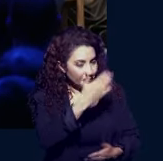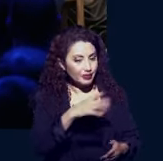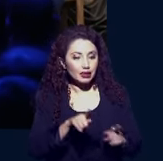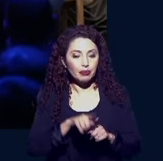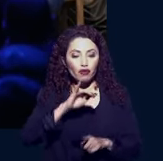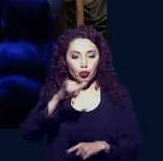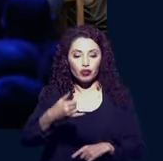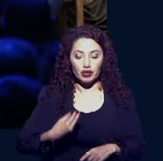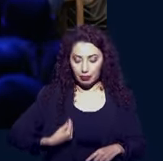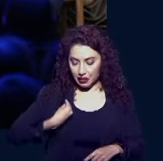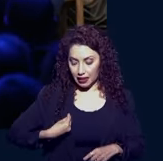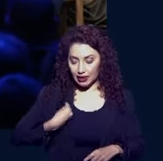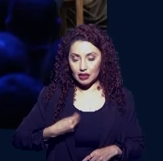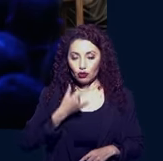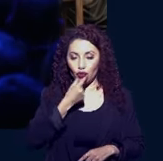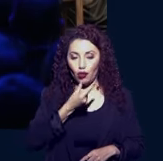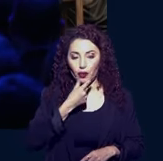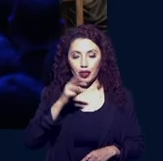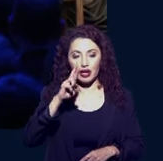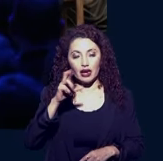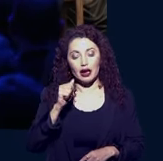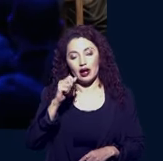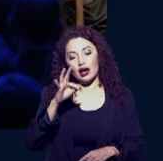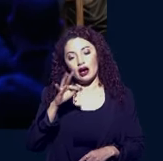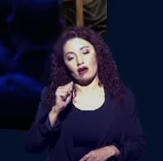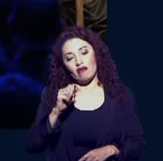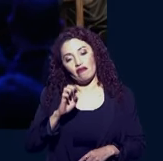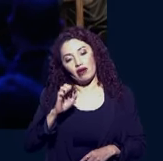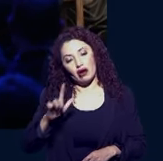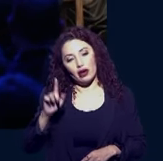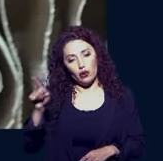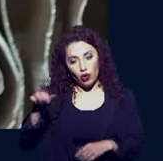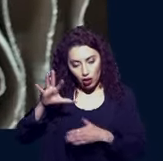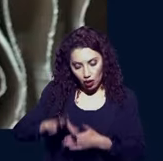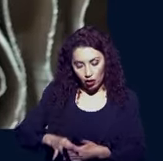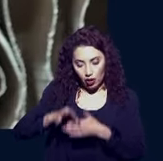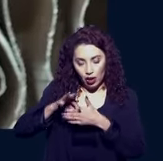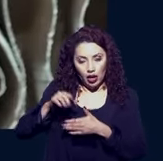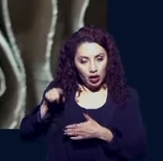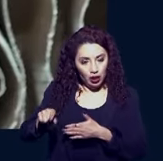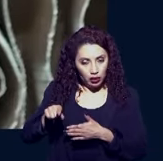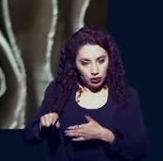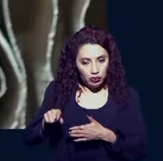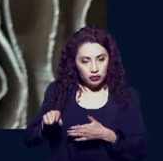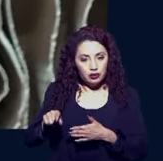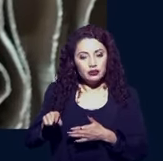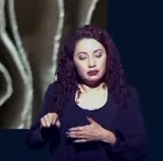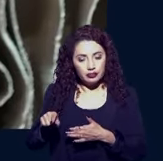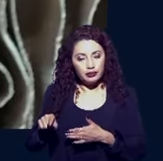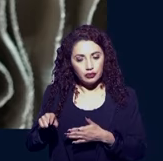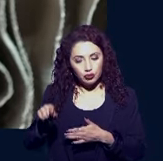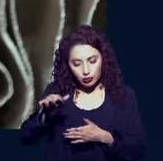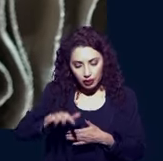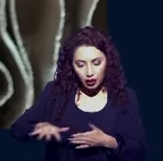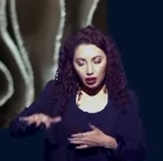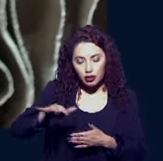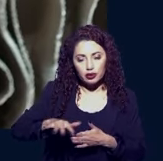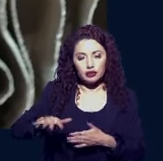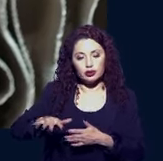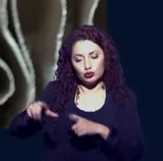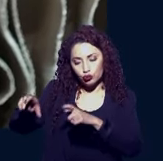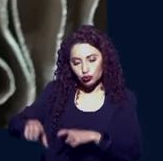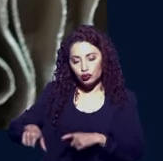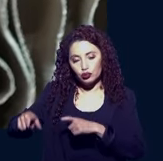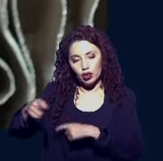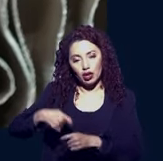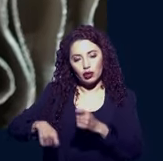eh que que lidera uma um dos segmentos mais pujantes né do do agro com com uma das empresas